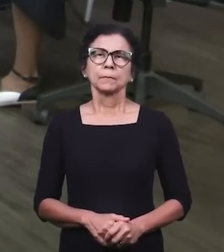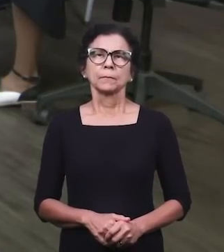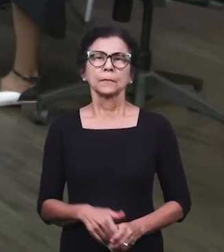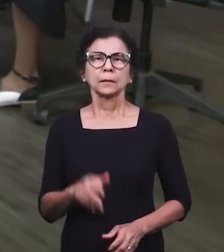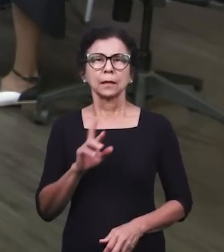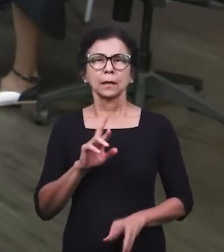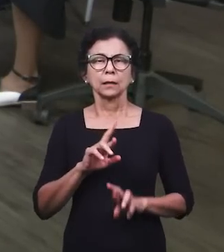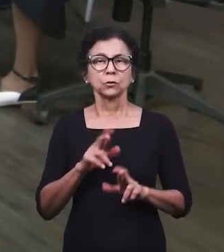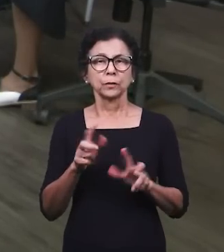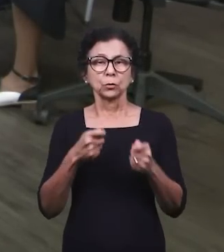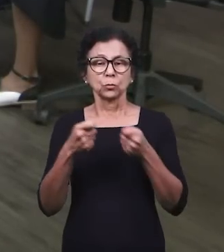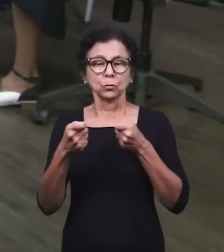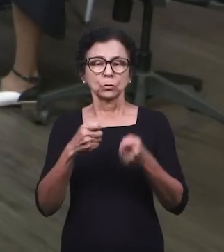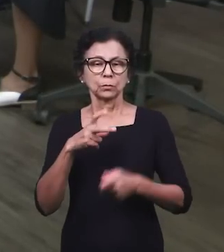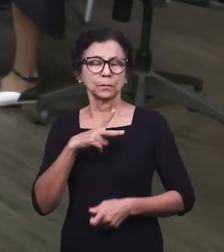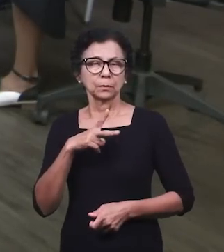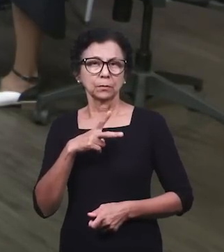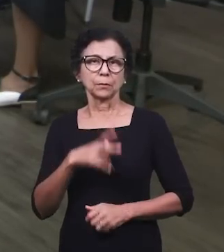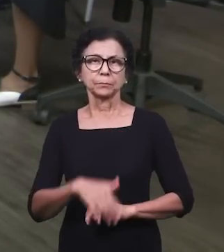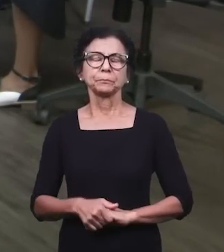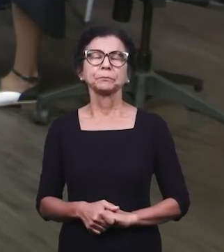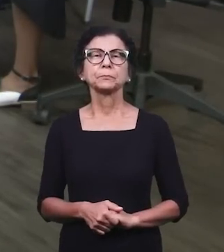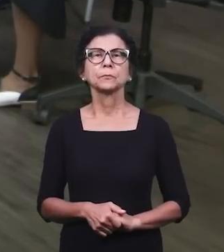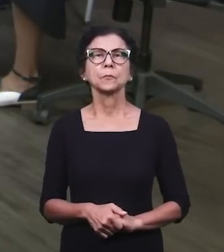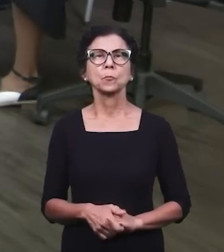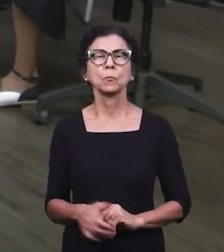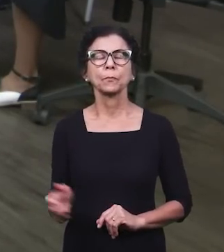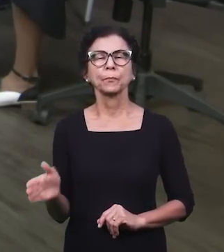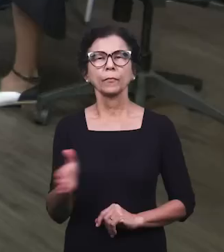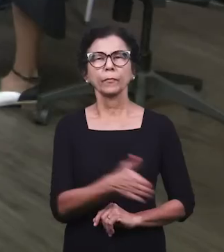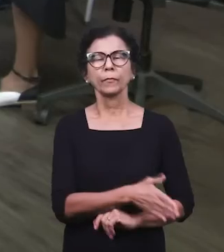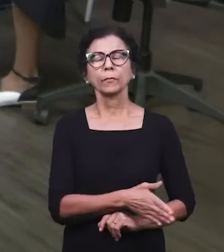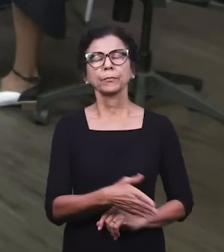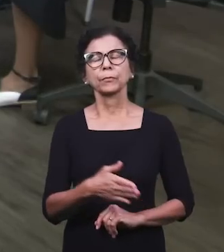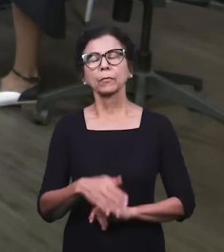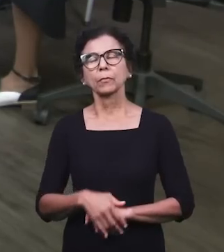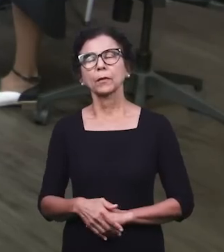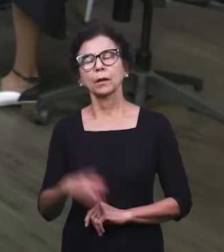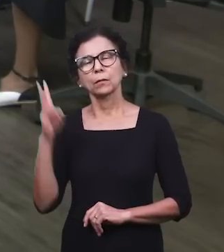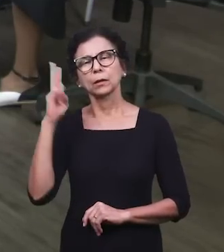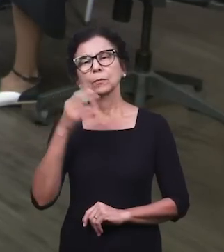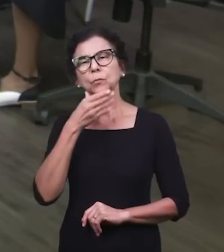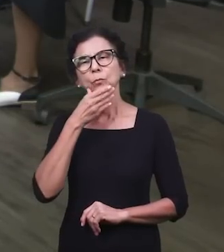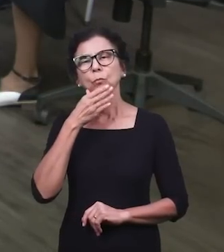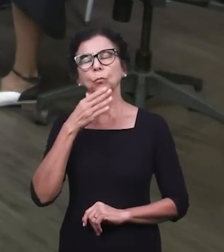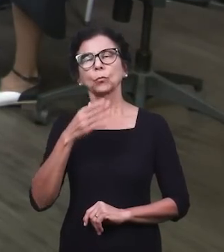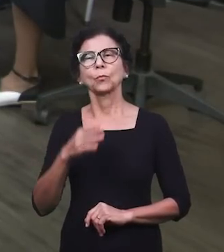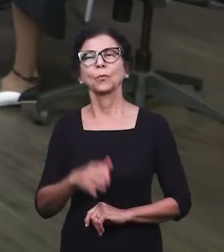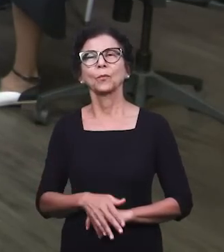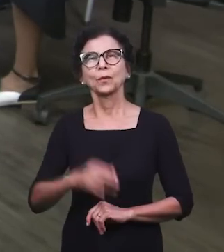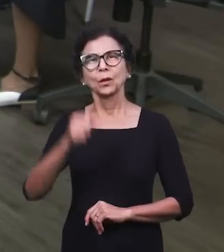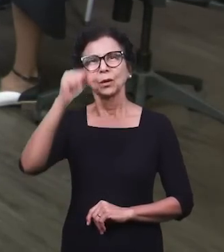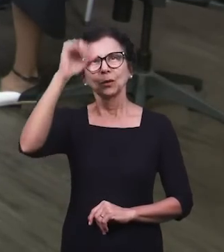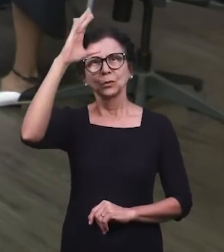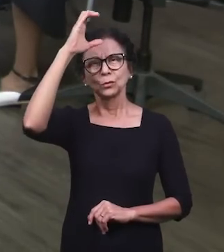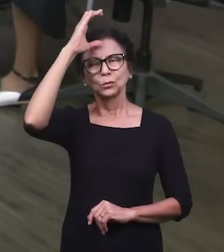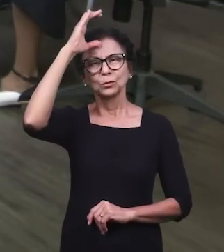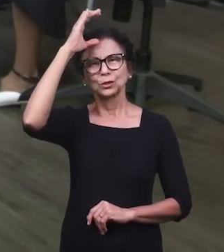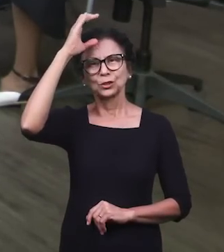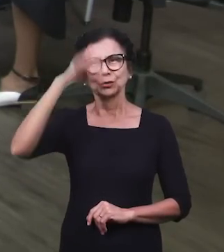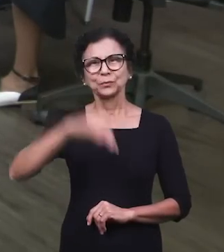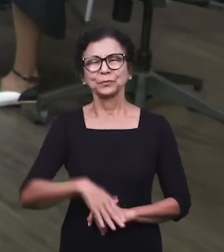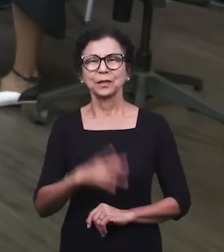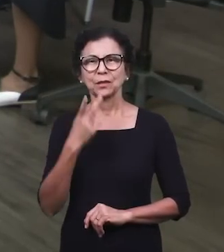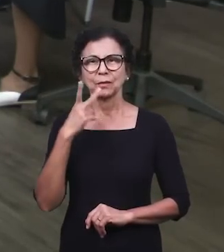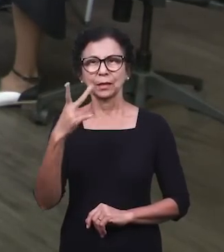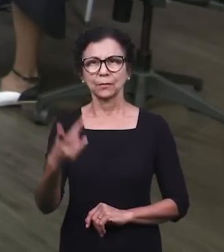Eu me lembro de um tio que eu tive, já partiu para o Senhor, que ele dizia que casamento é igual aceitar Jesus, né? Primeiro você